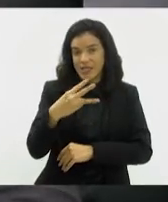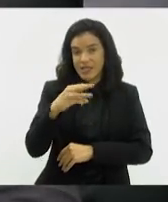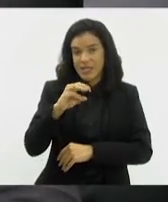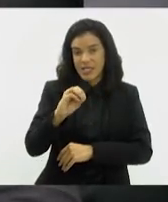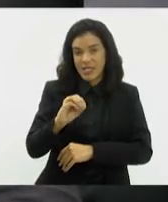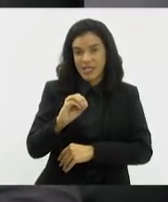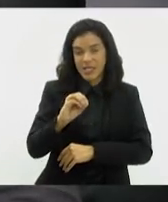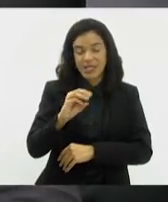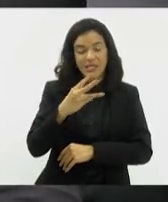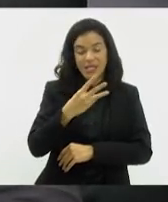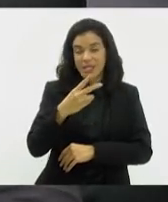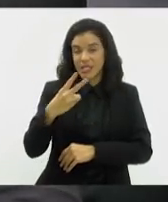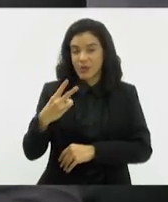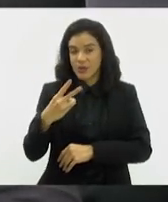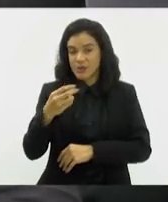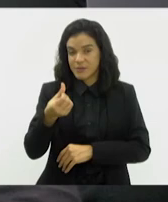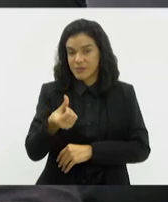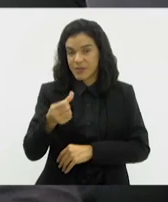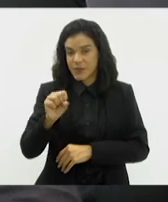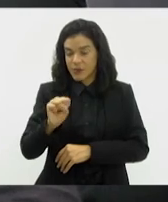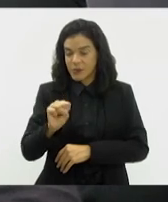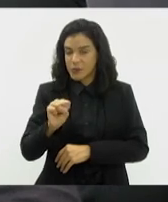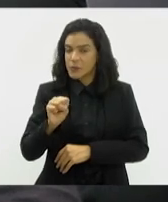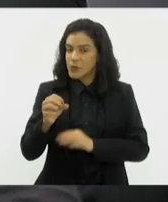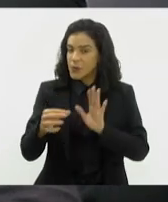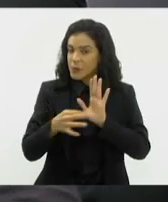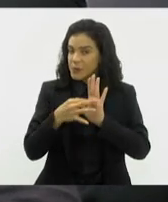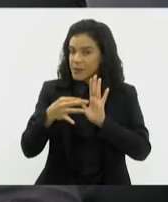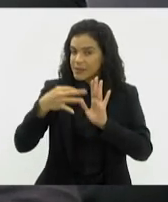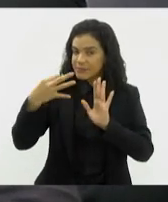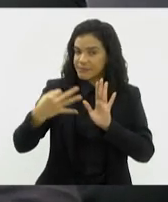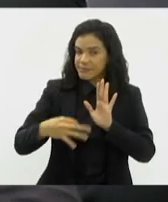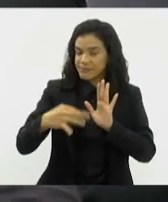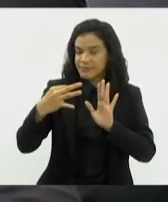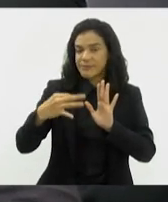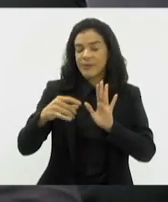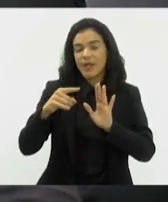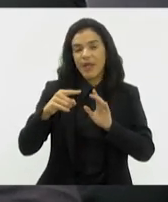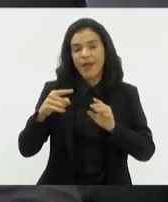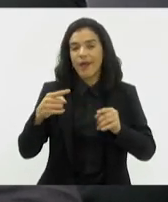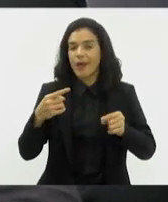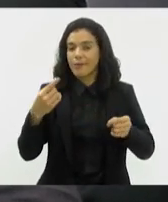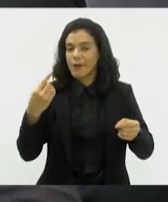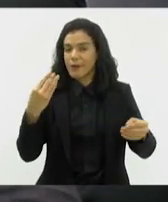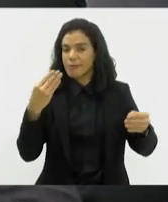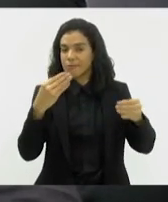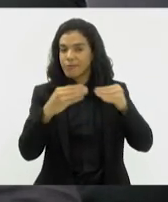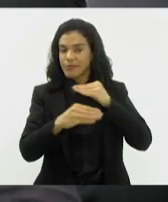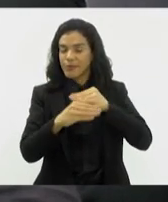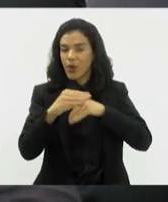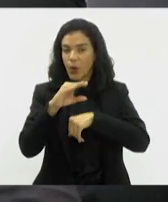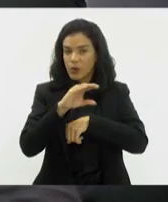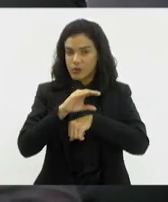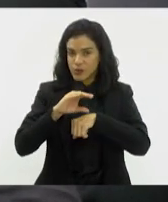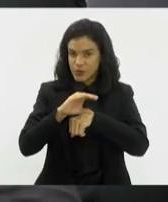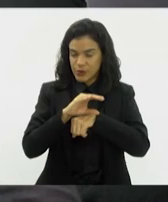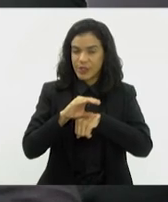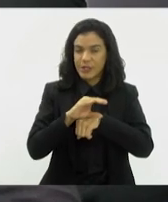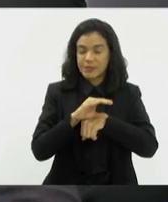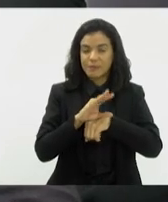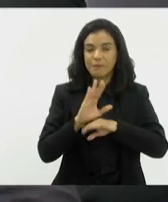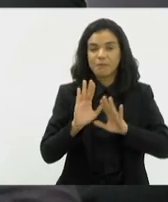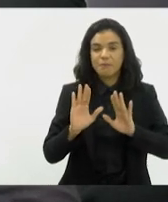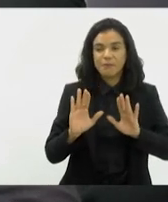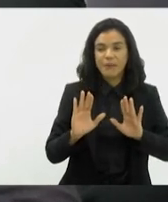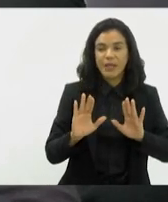3268, eu entendo que o parecer correto seria pela inconstitucionalidade. Nesse